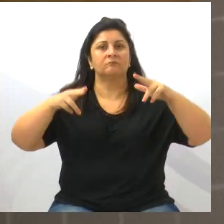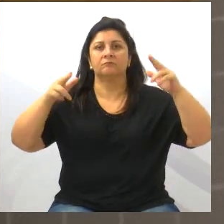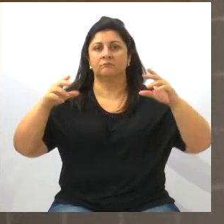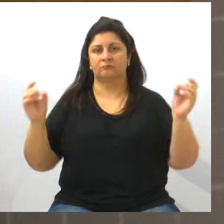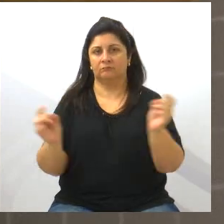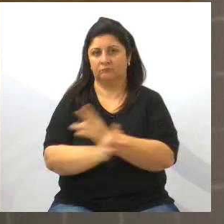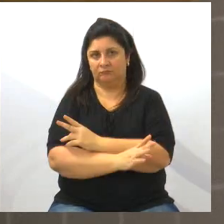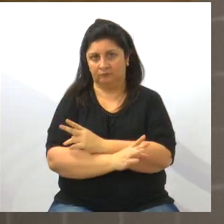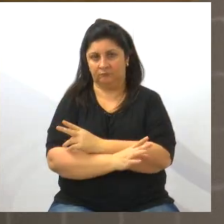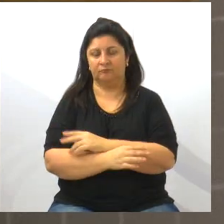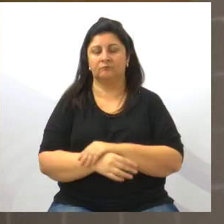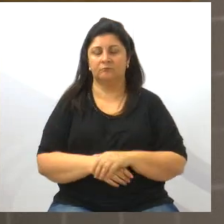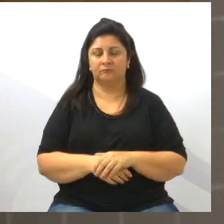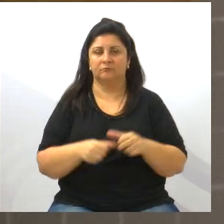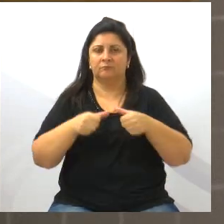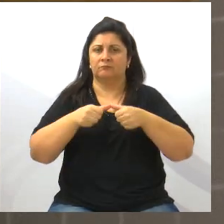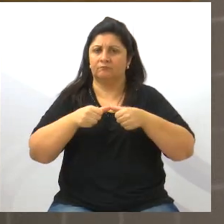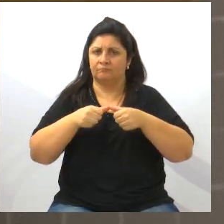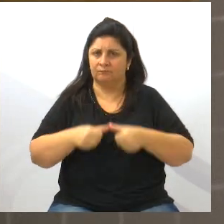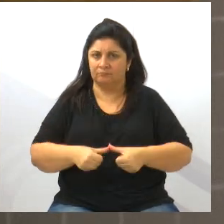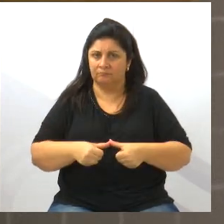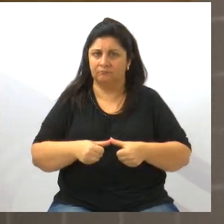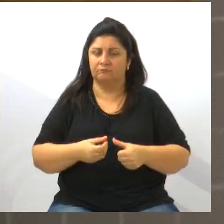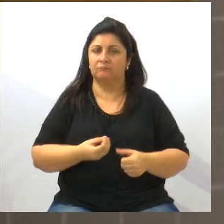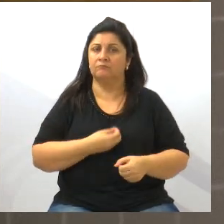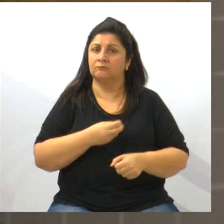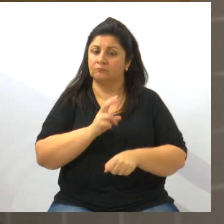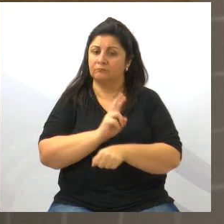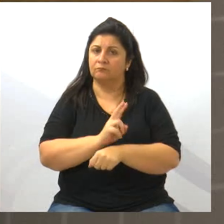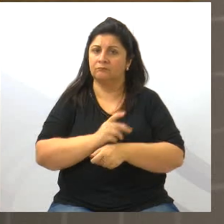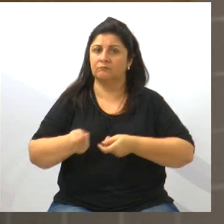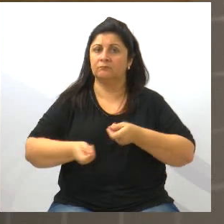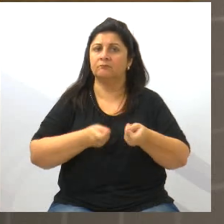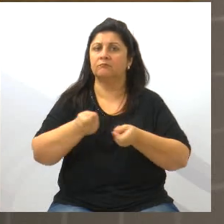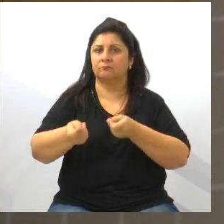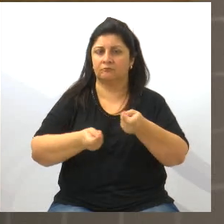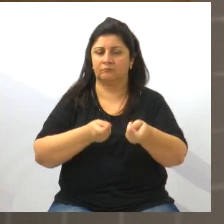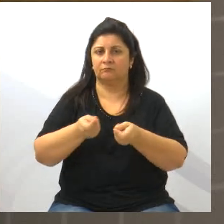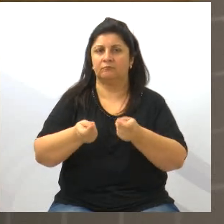embora na vida da gestão pública.